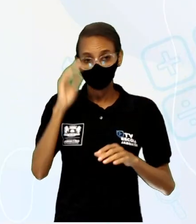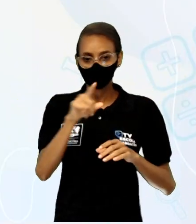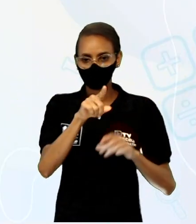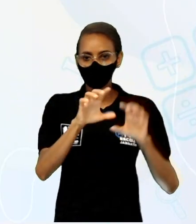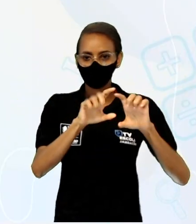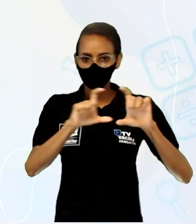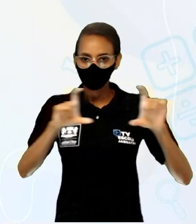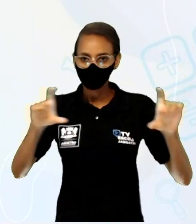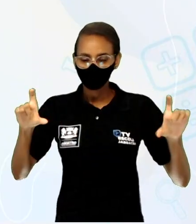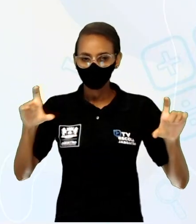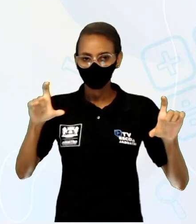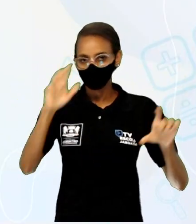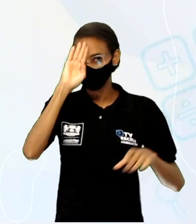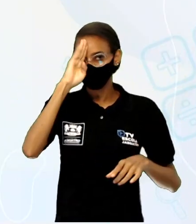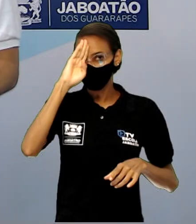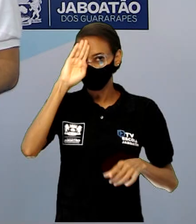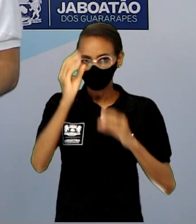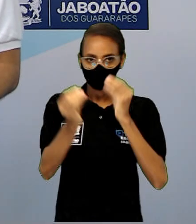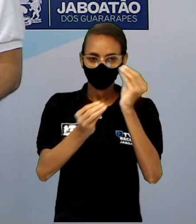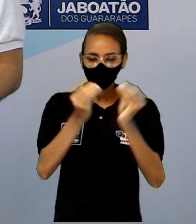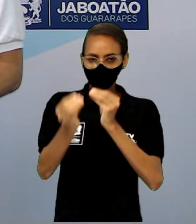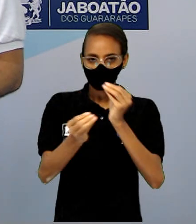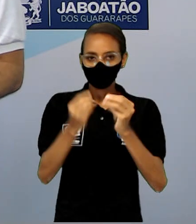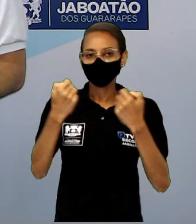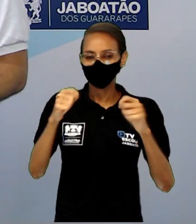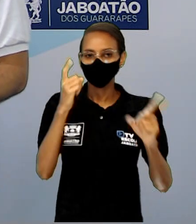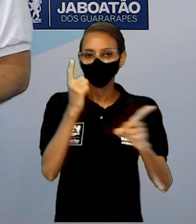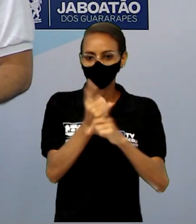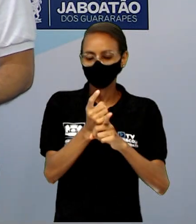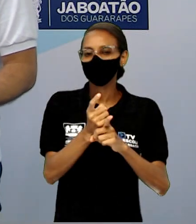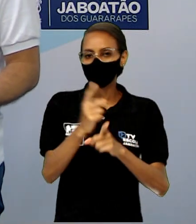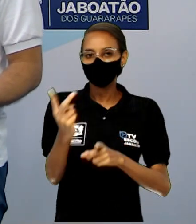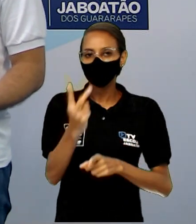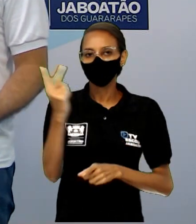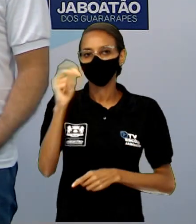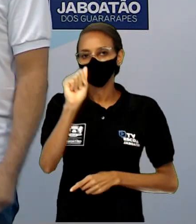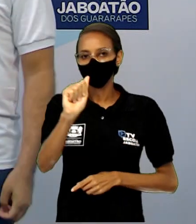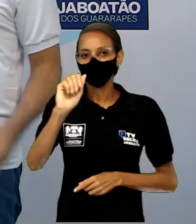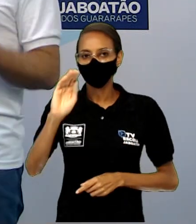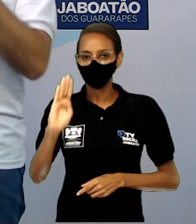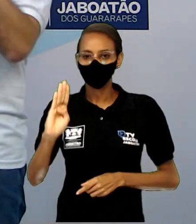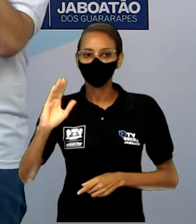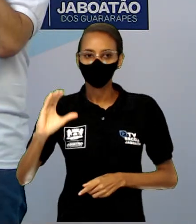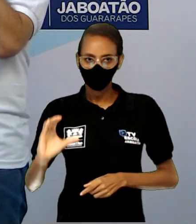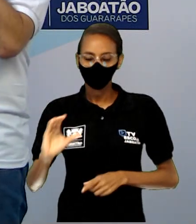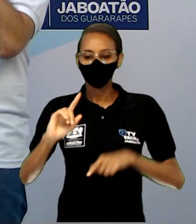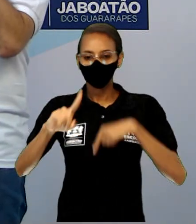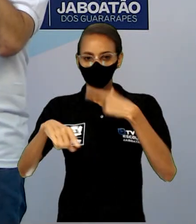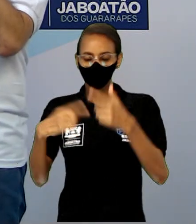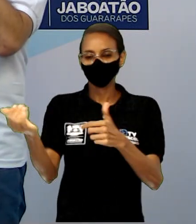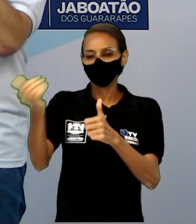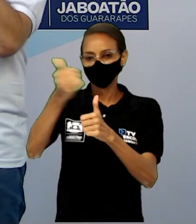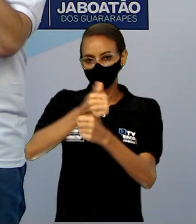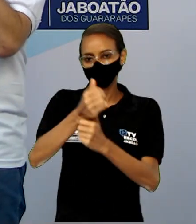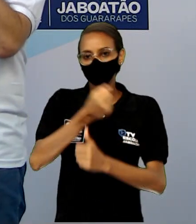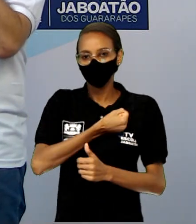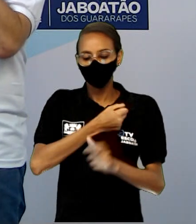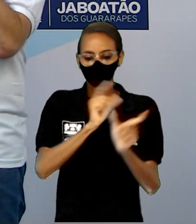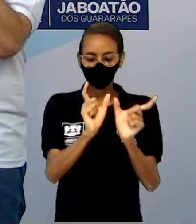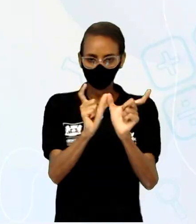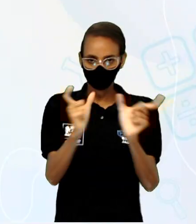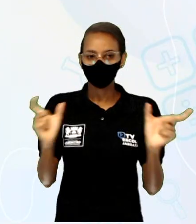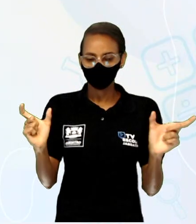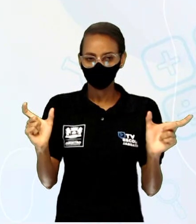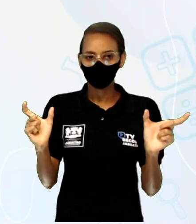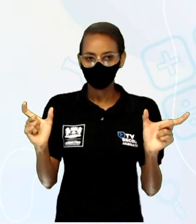30. E a outra, eu vou usar o sinal negativo da fórmula de Bhaskara, que vai ficar 1